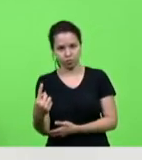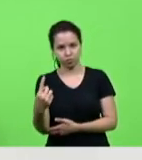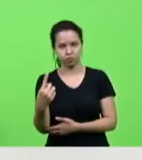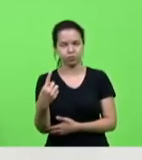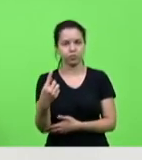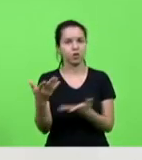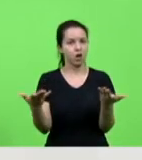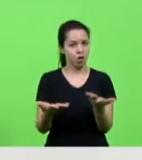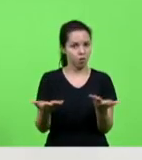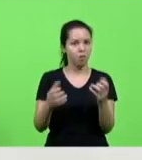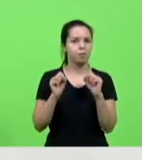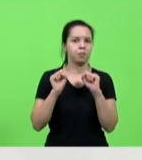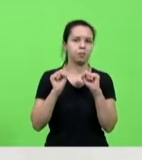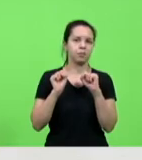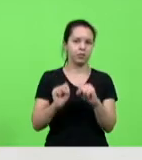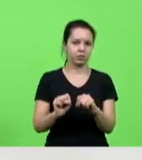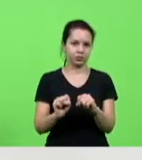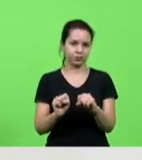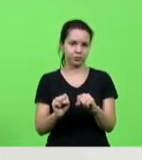agora pode.